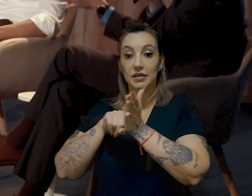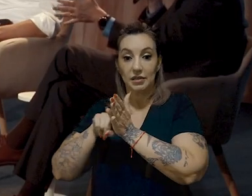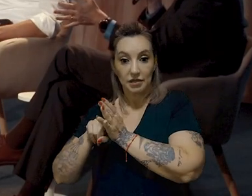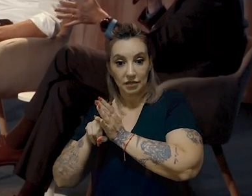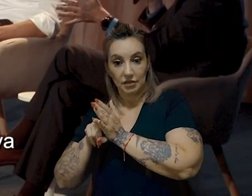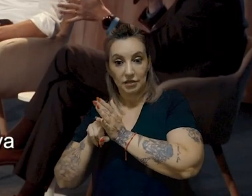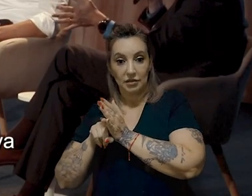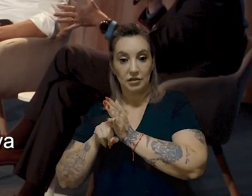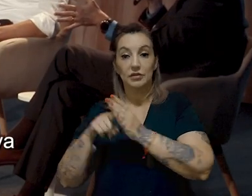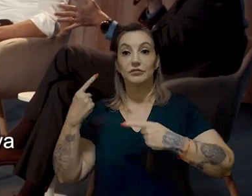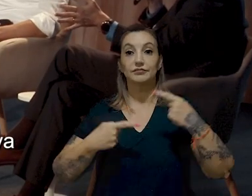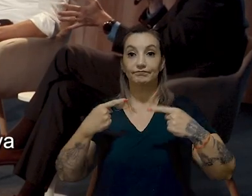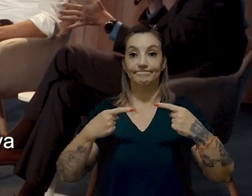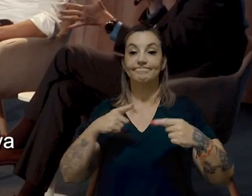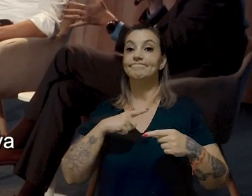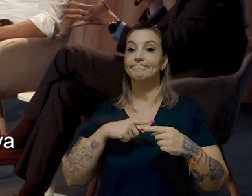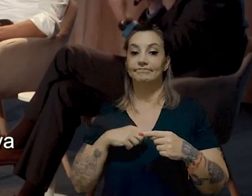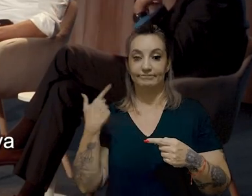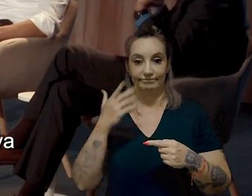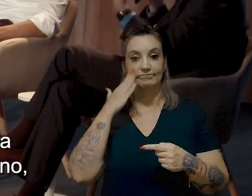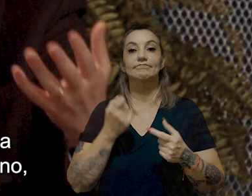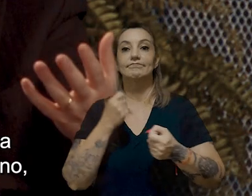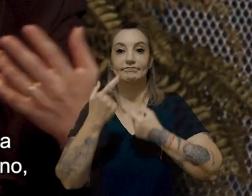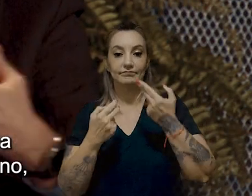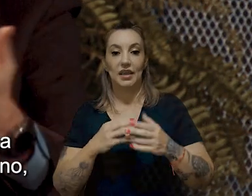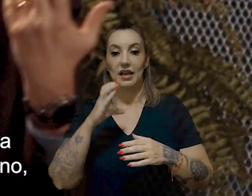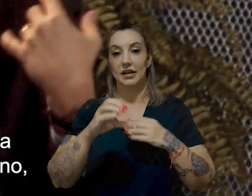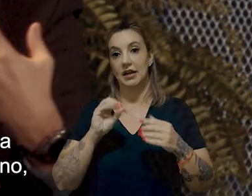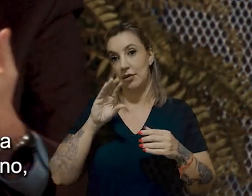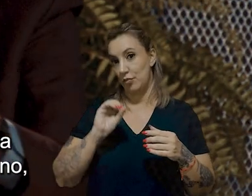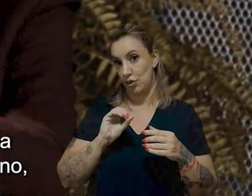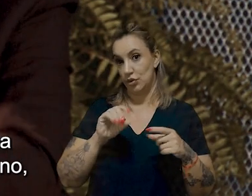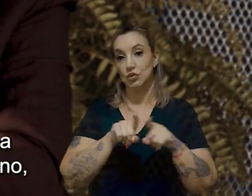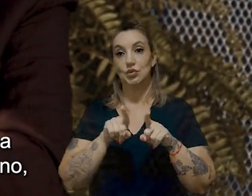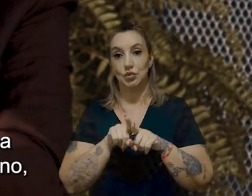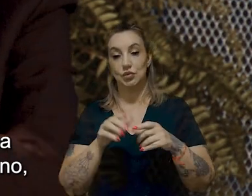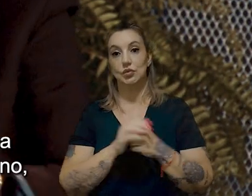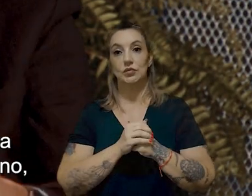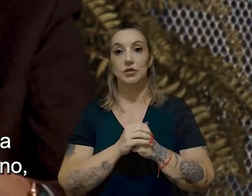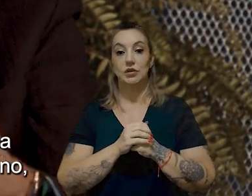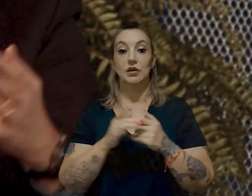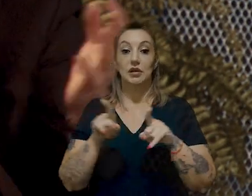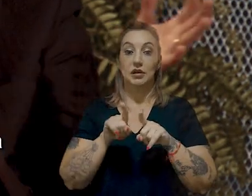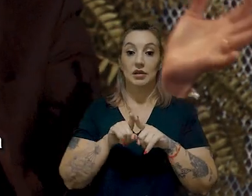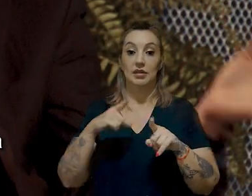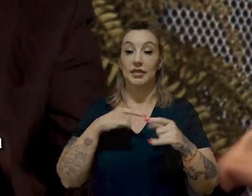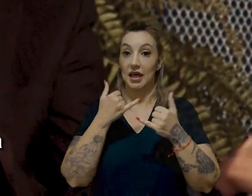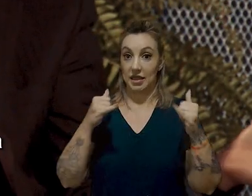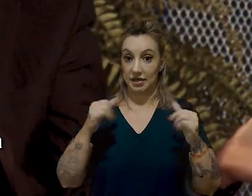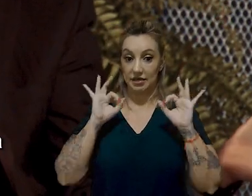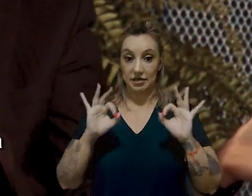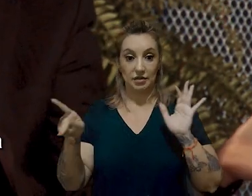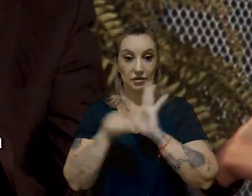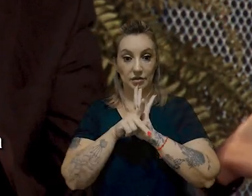explorar os seus os fatores de vantagem competitiva que você tem e a gente tem alguns né falei aqui não só essa questão da nossa pegada de carbono mas o fato de